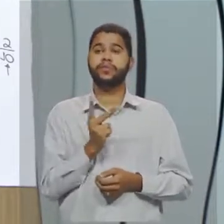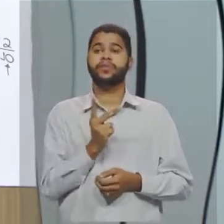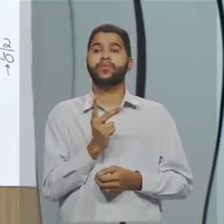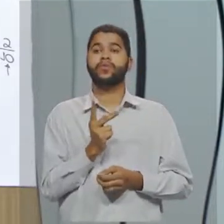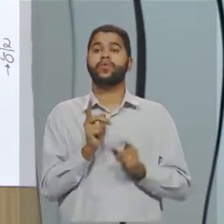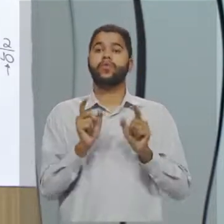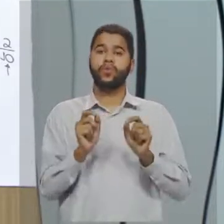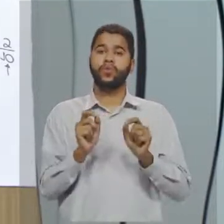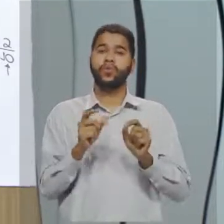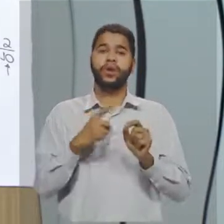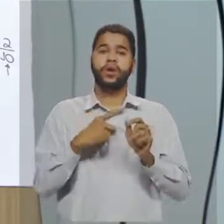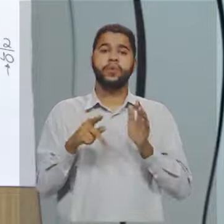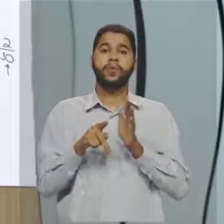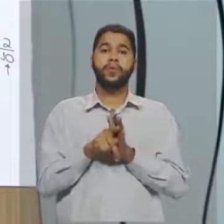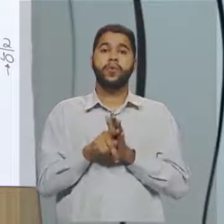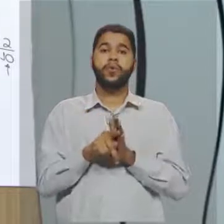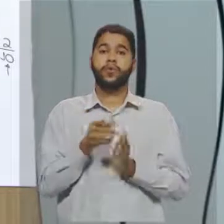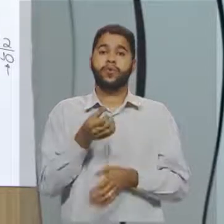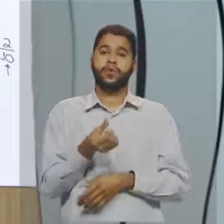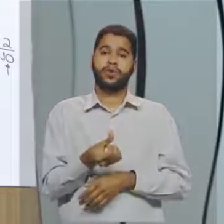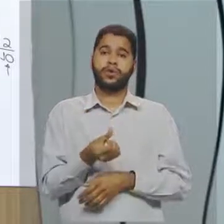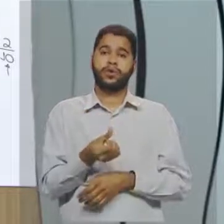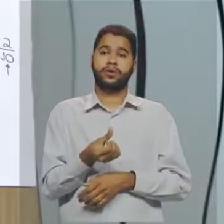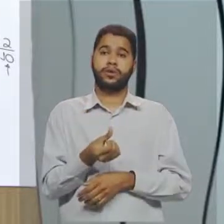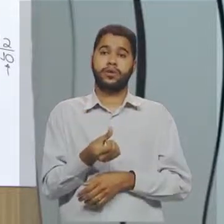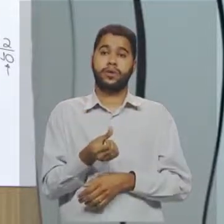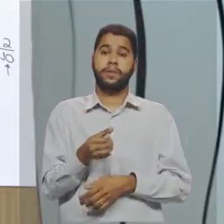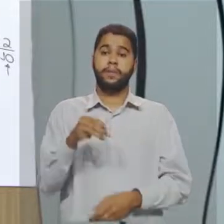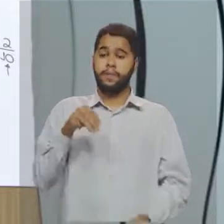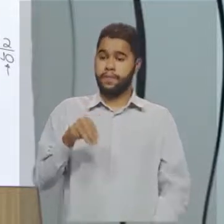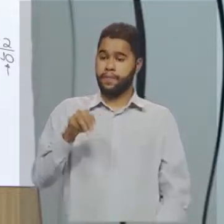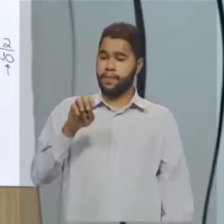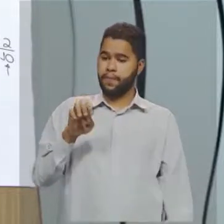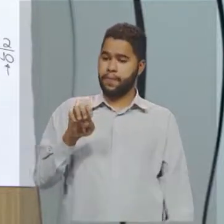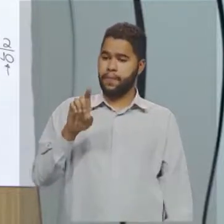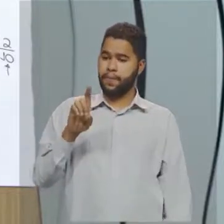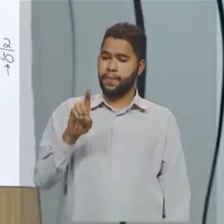posições equivalem ao valor 6. Então, a mediana